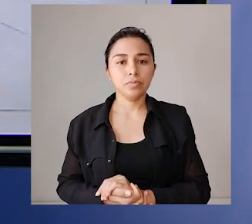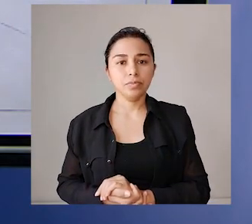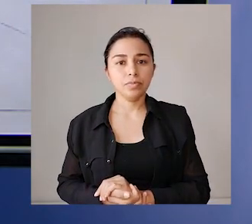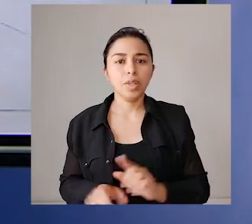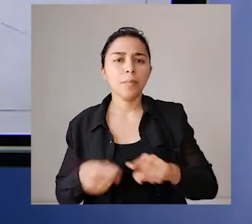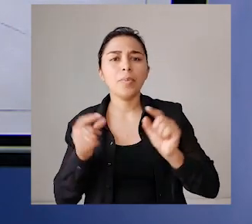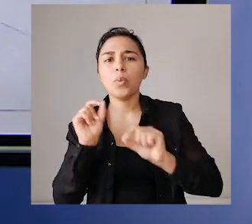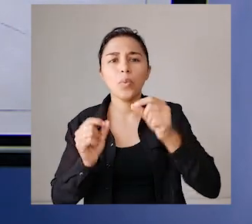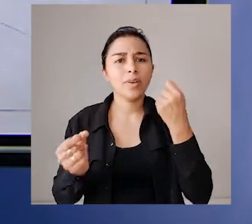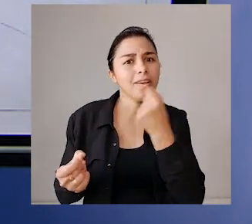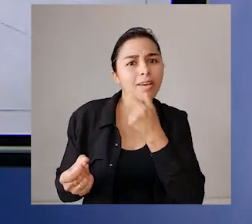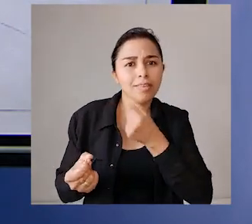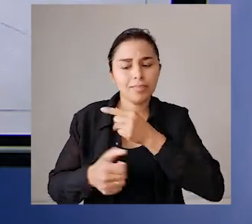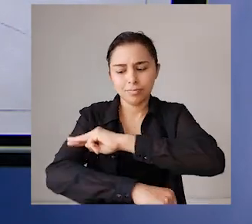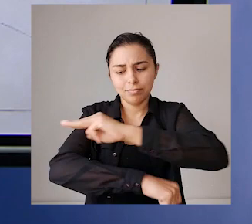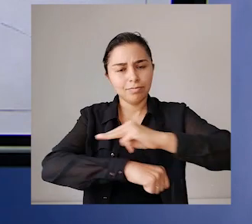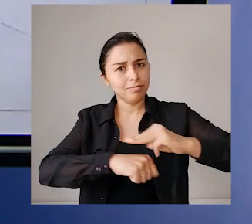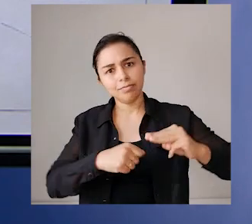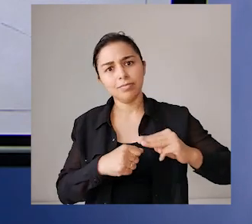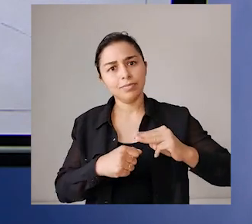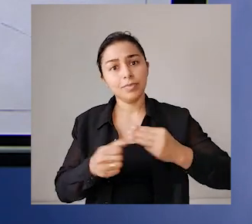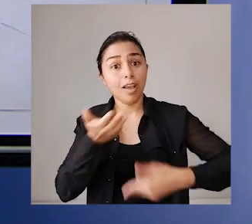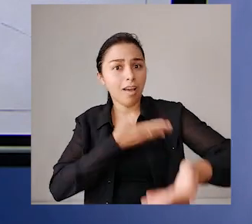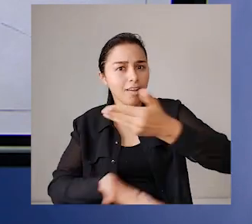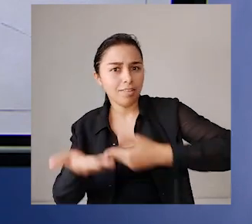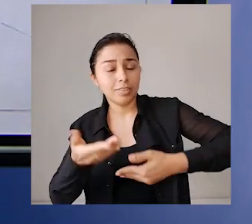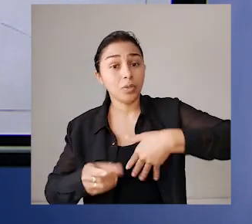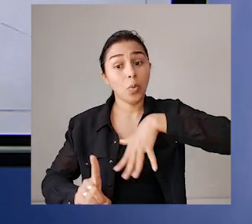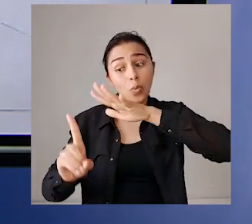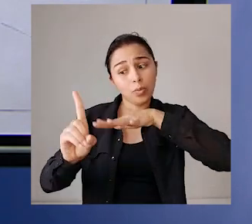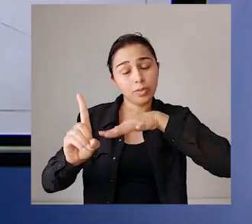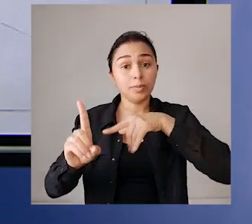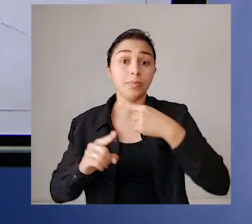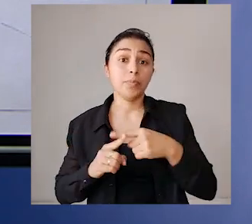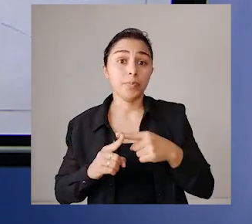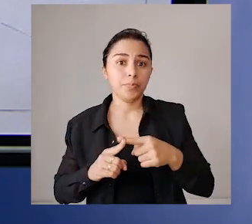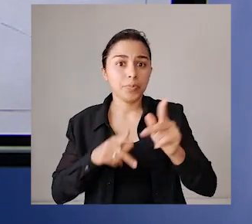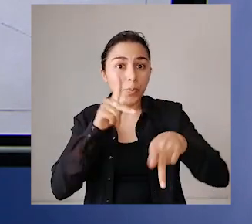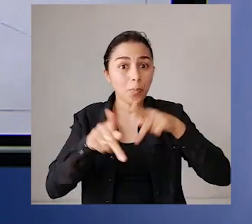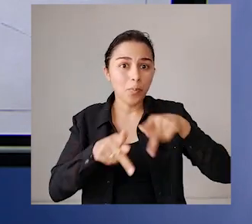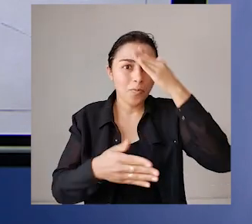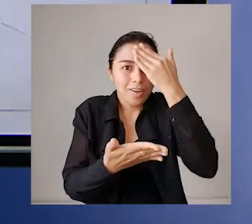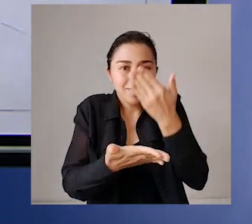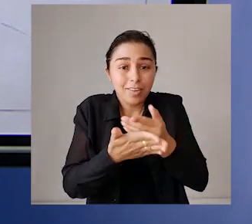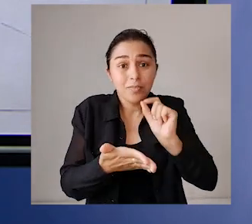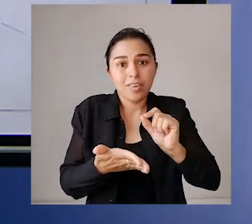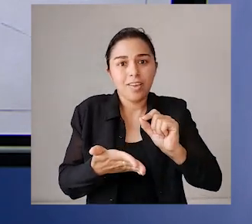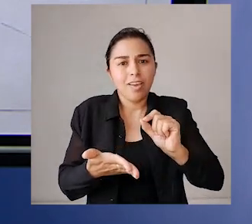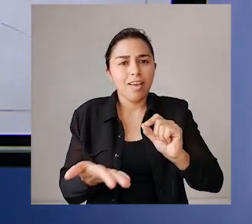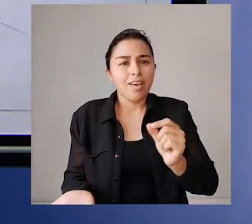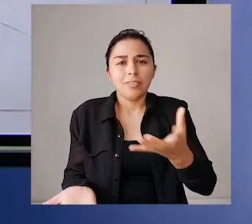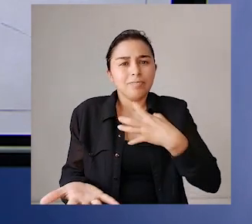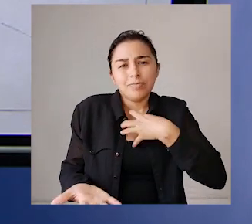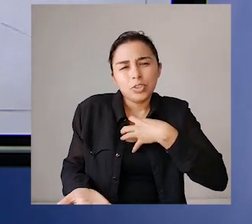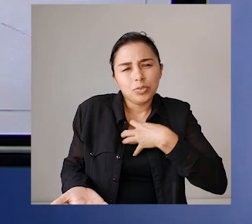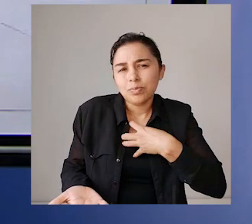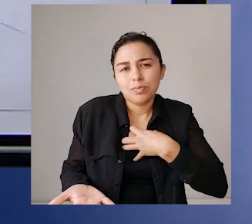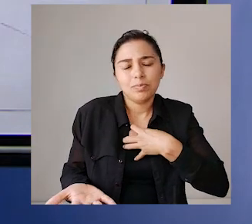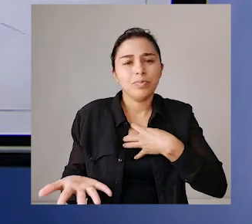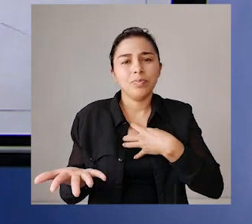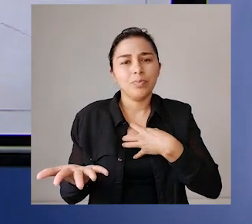engraçado nessa relação dos mesopotâmicos com seus deuses? Eles acreditavam que o humor dos seus deuses poderia